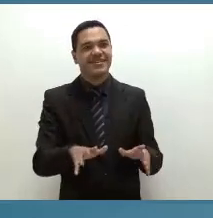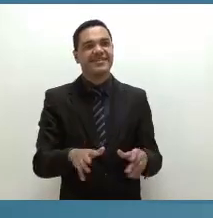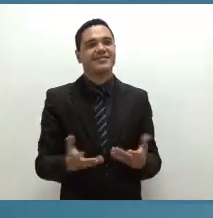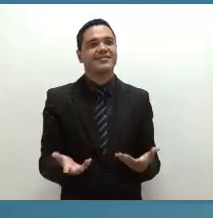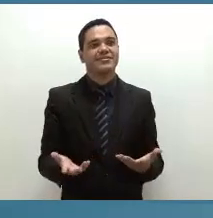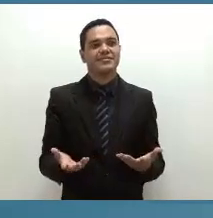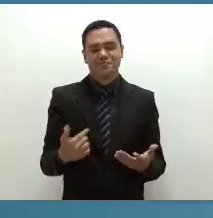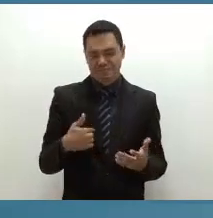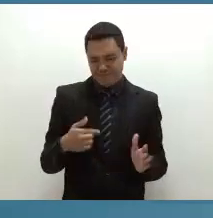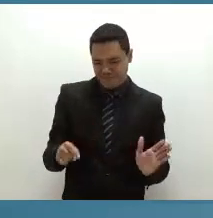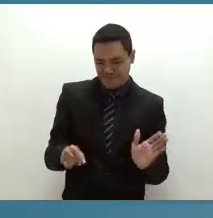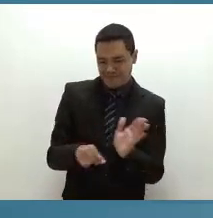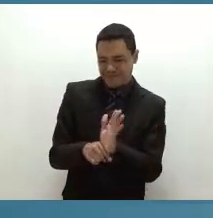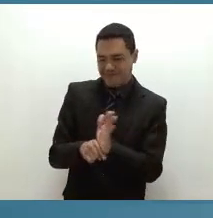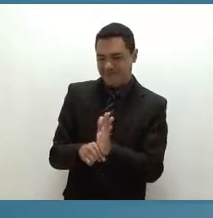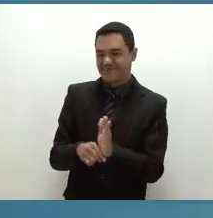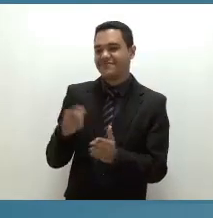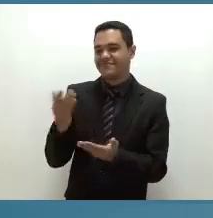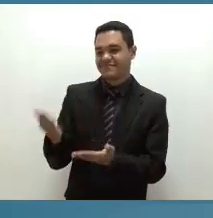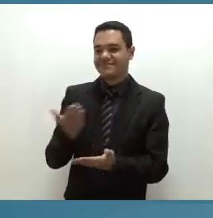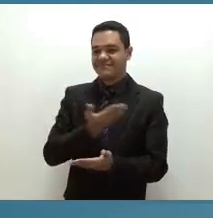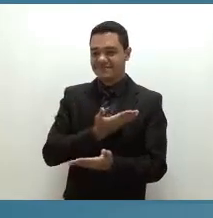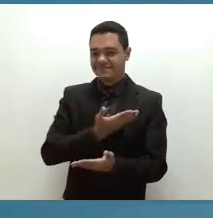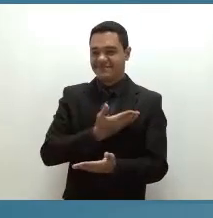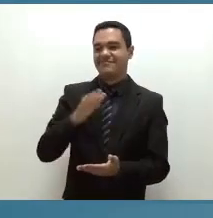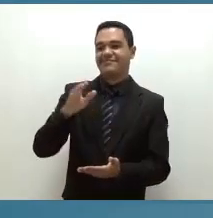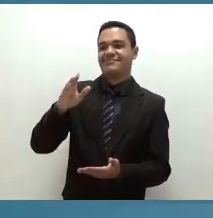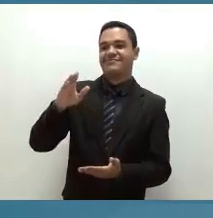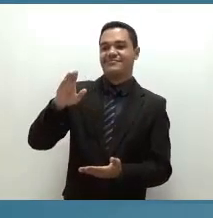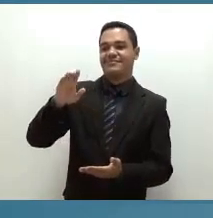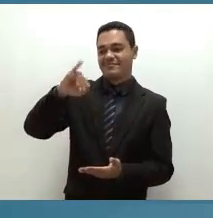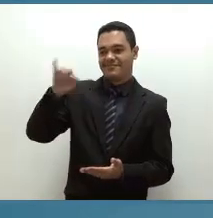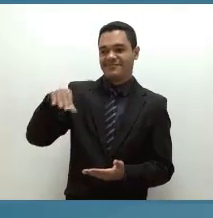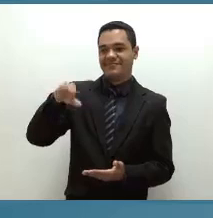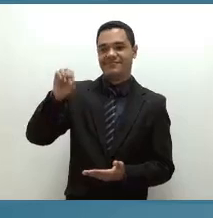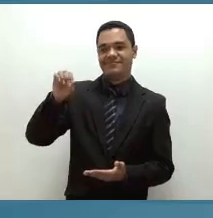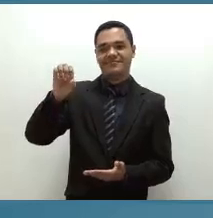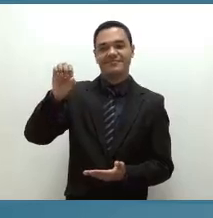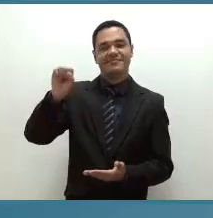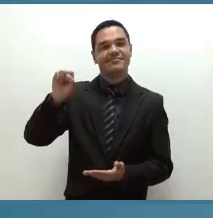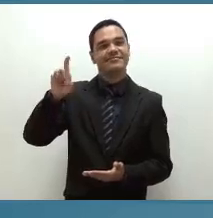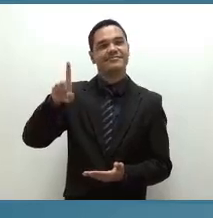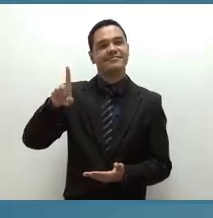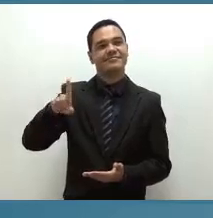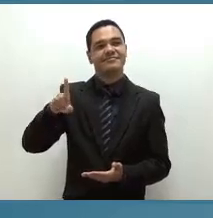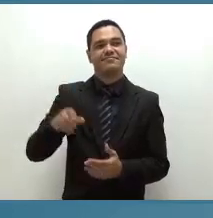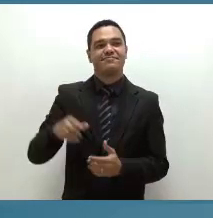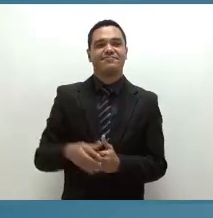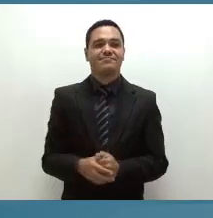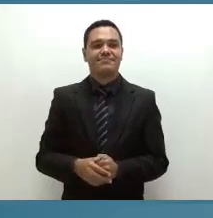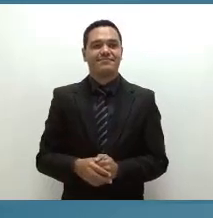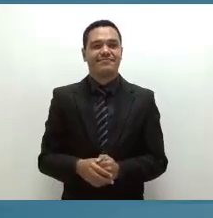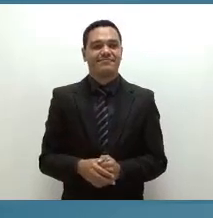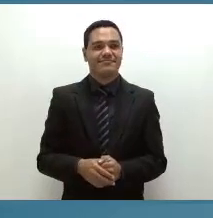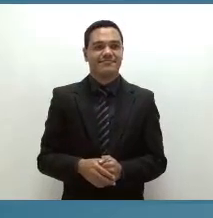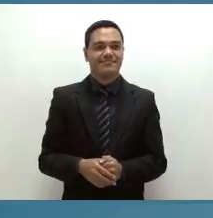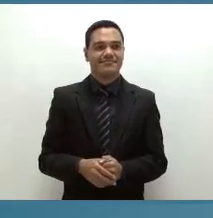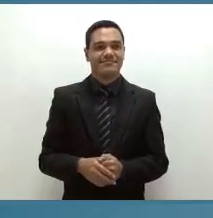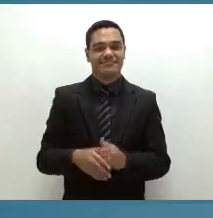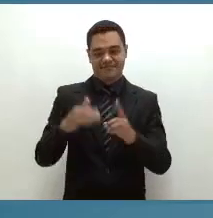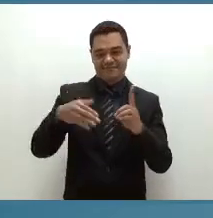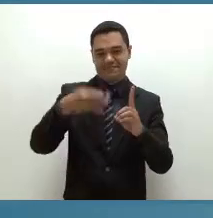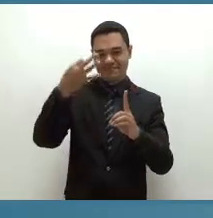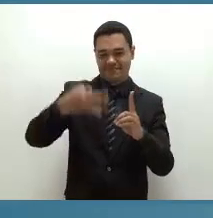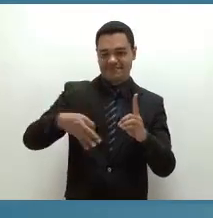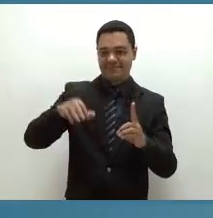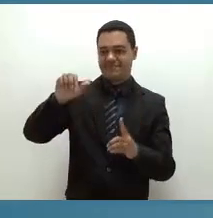consignado meu apoio restrito ao desembargador José Roberto. Desembargadora Milka Roberto Bezerra Guimarães.